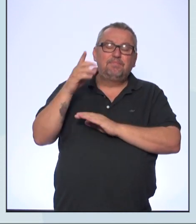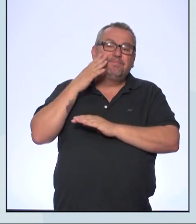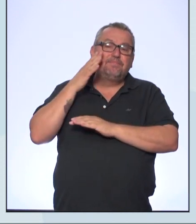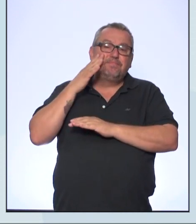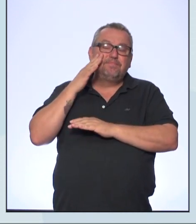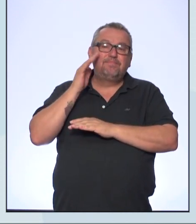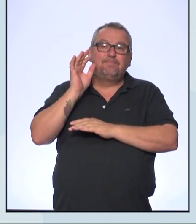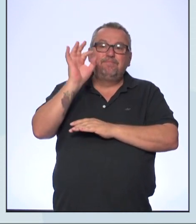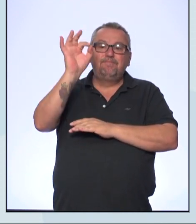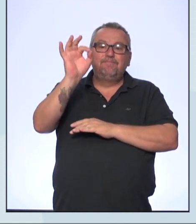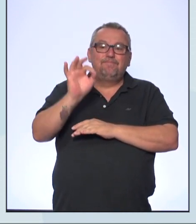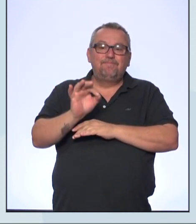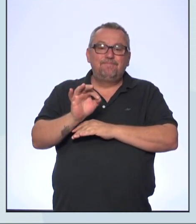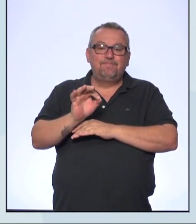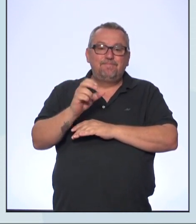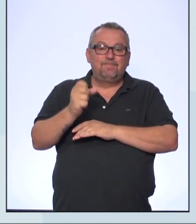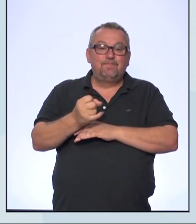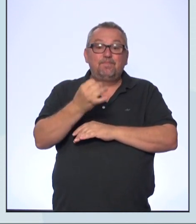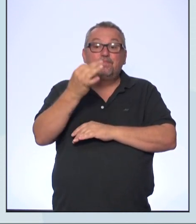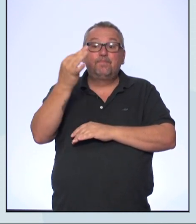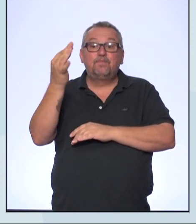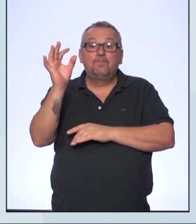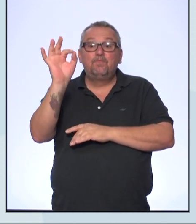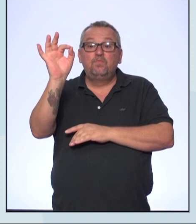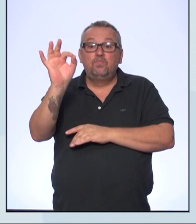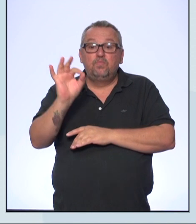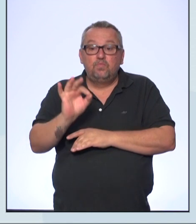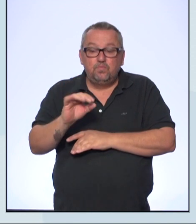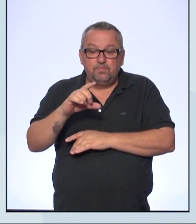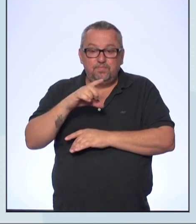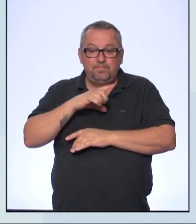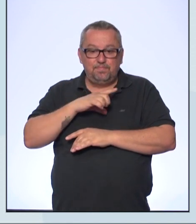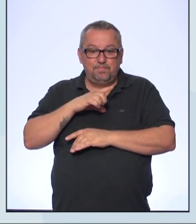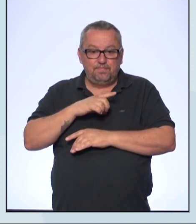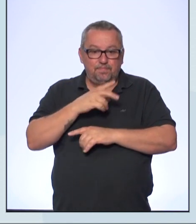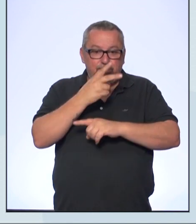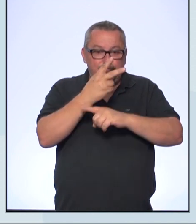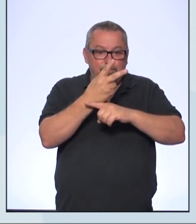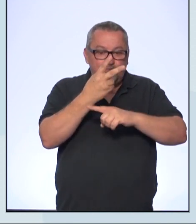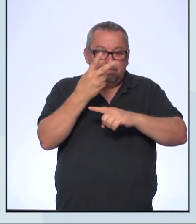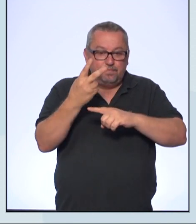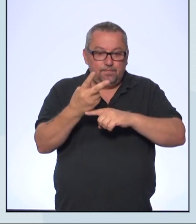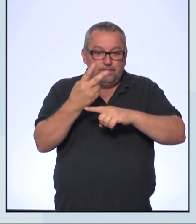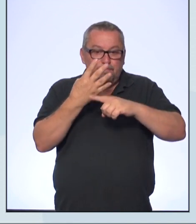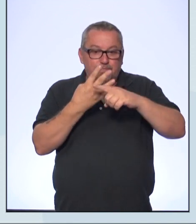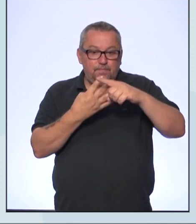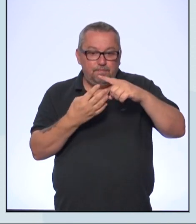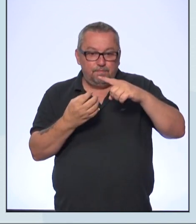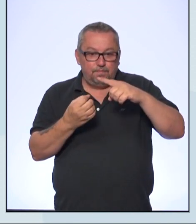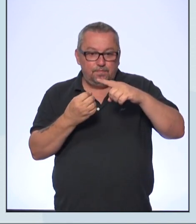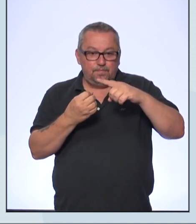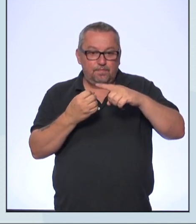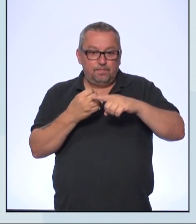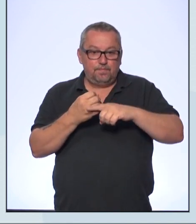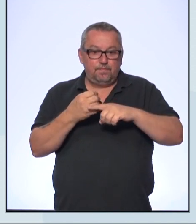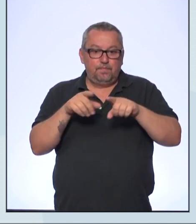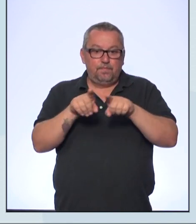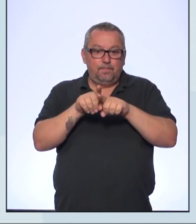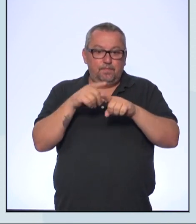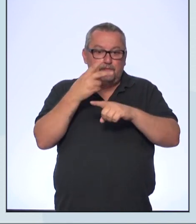porcentagem. Quantos por cento, né, eu tenho? 22 sobre o total, sobre o 100%.